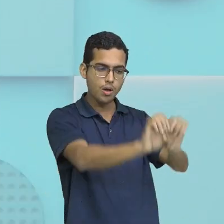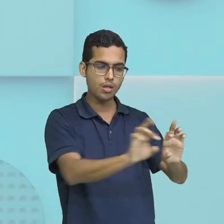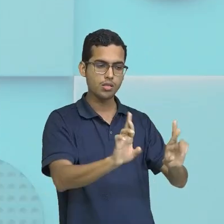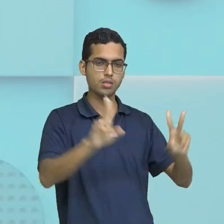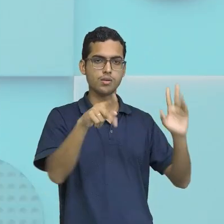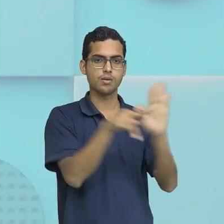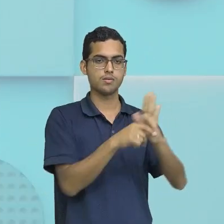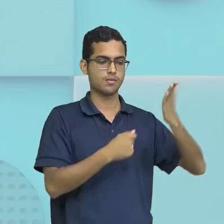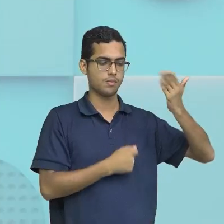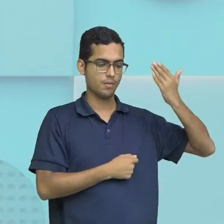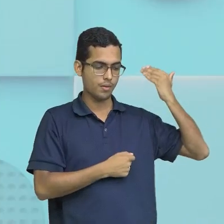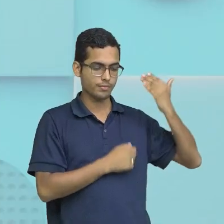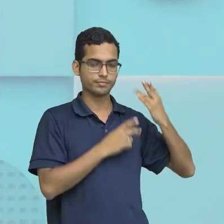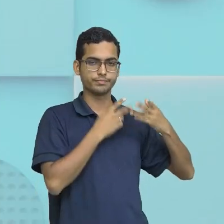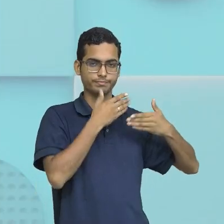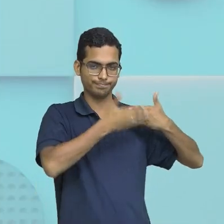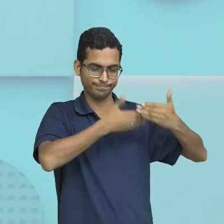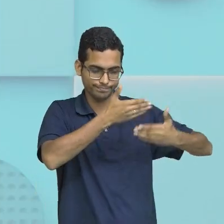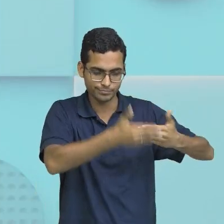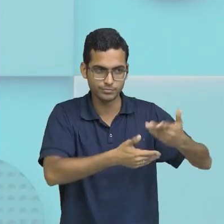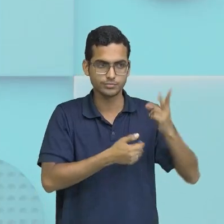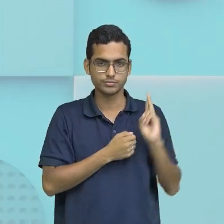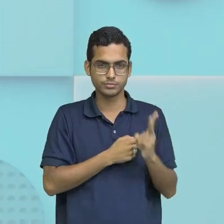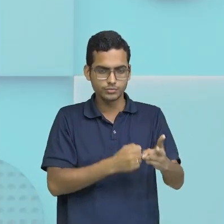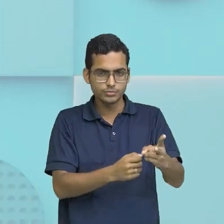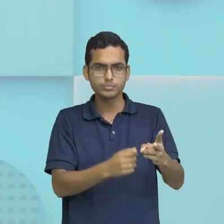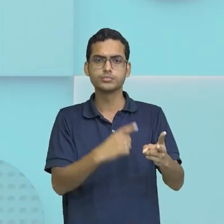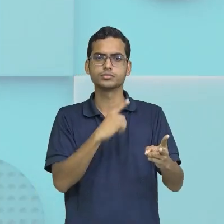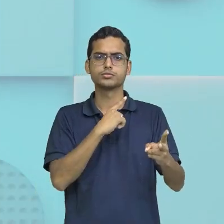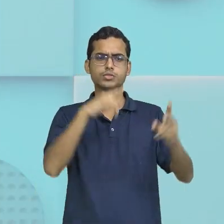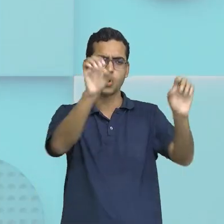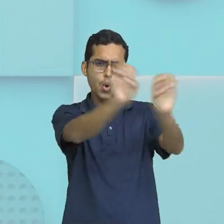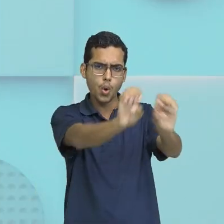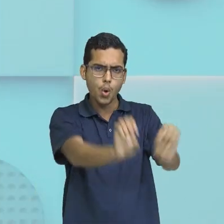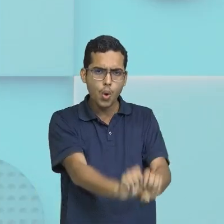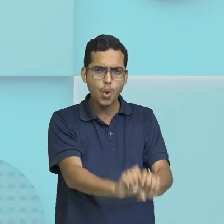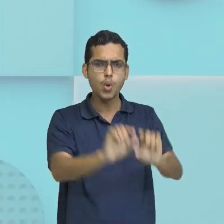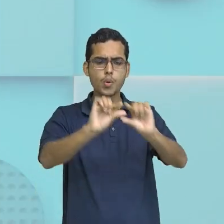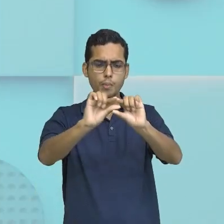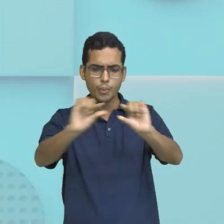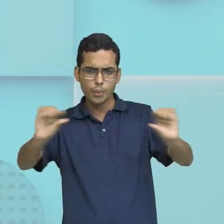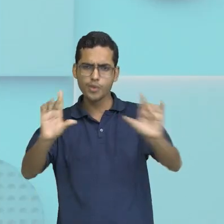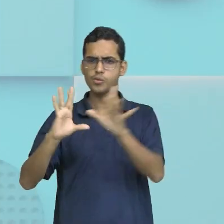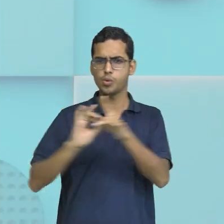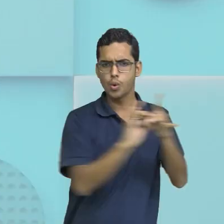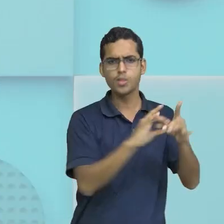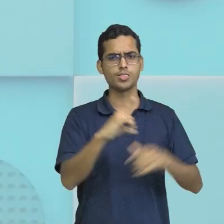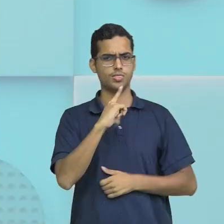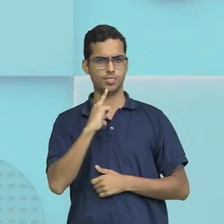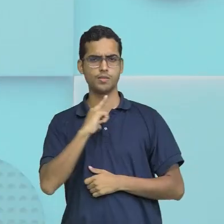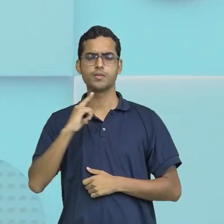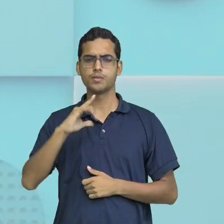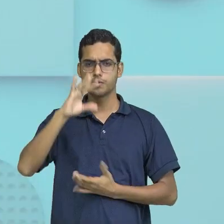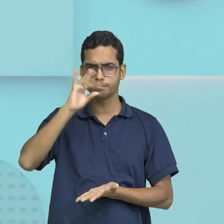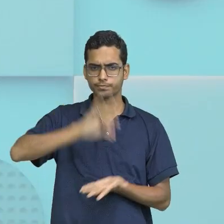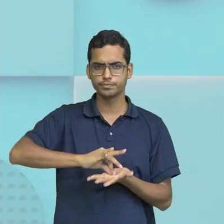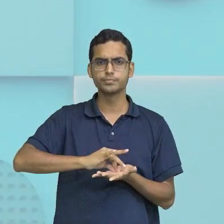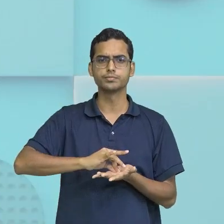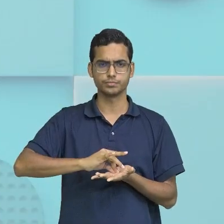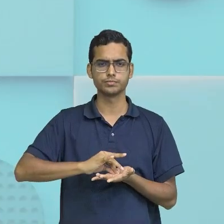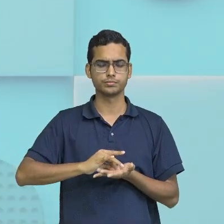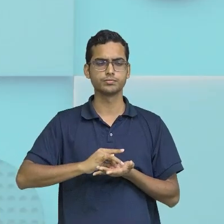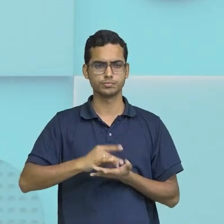Então, simple past, botou o verbo no passado, toda aquela estrutura, todo aquele contexto relacionado a esse verbo já vai estar no